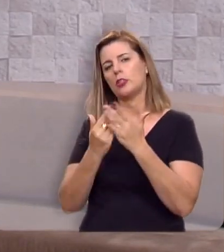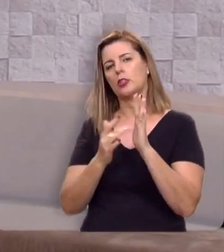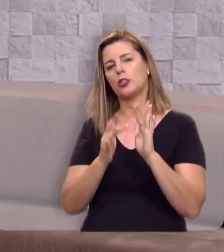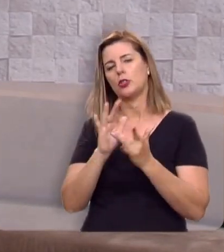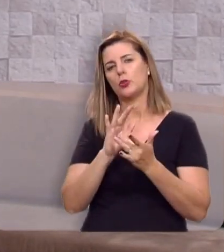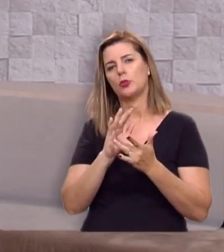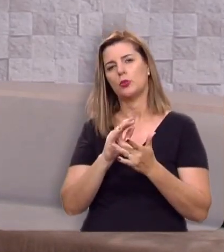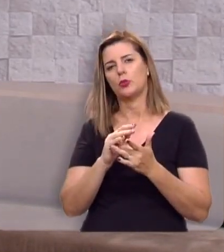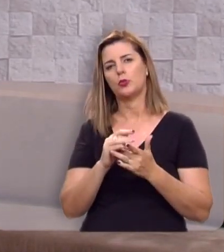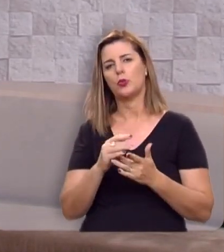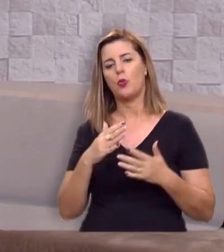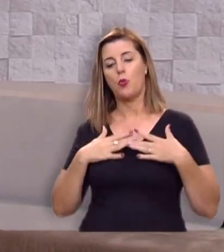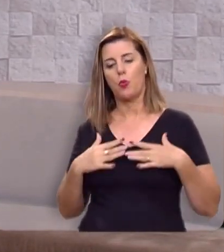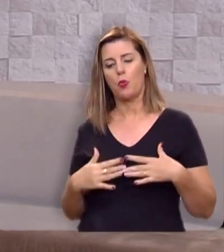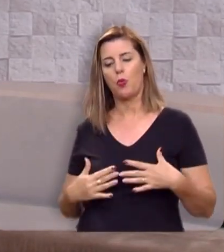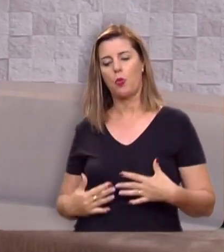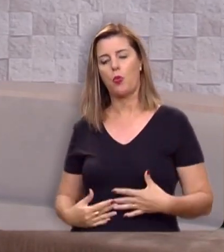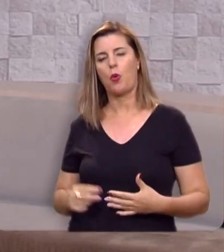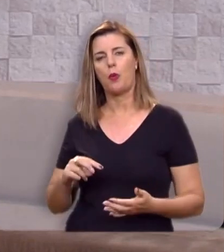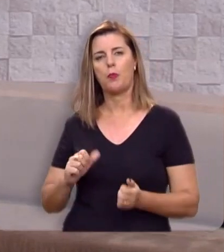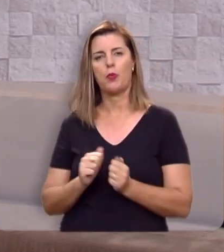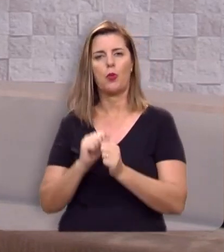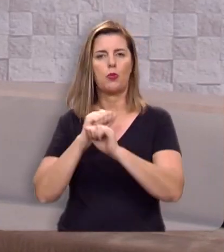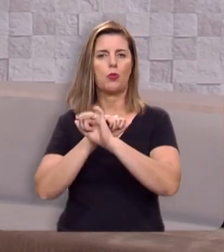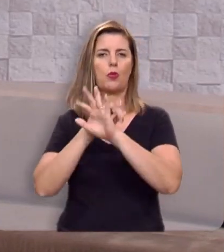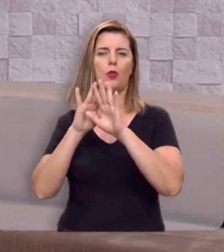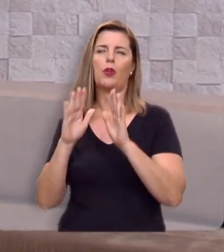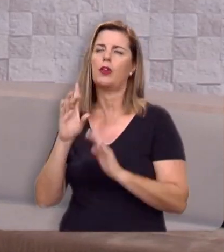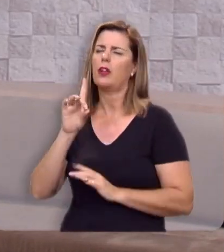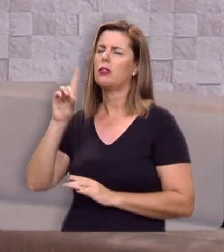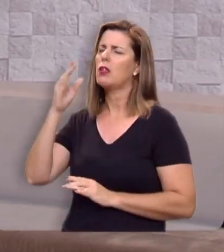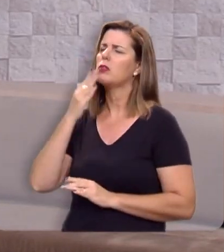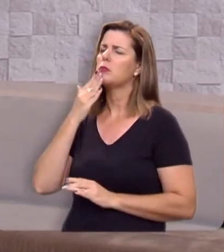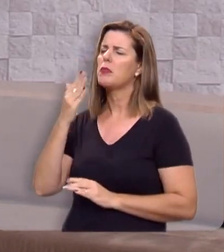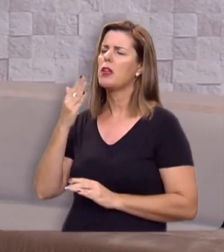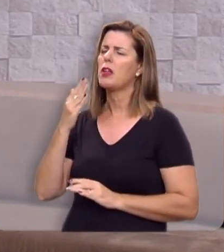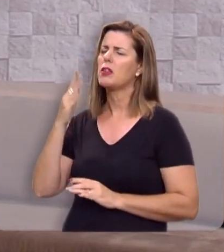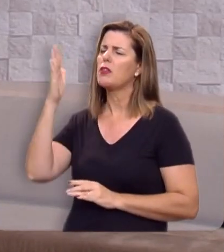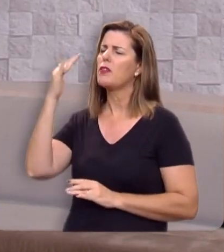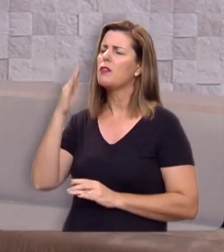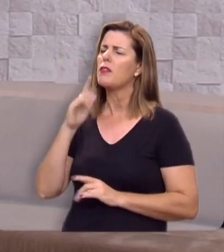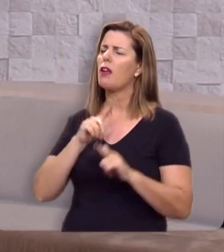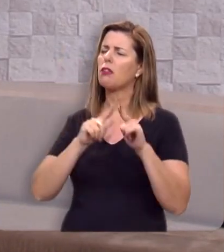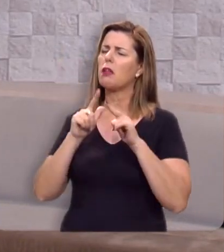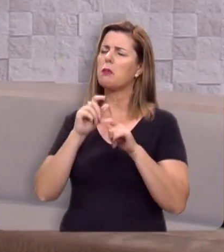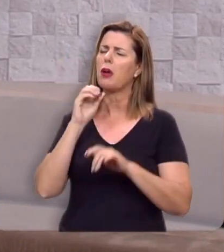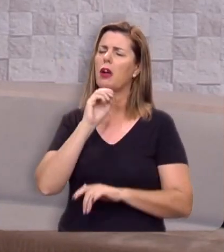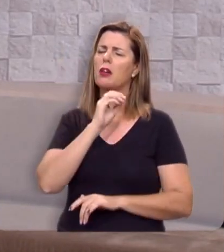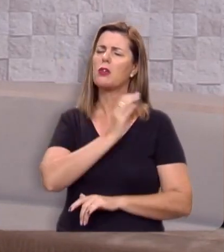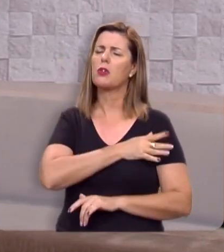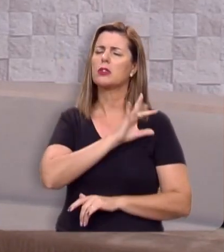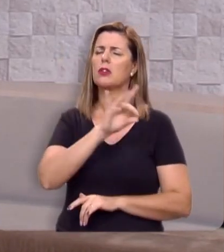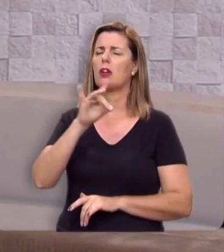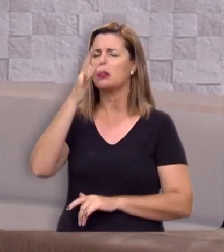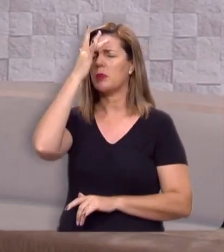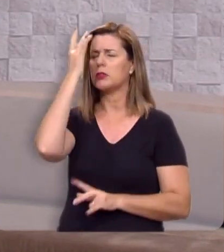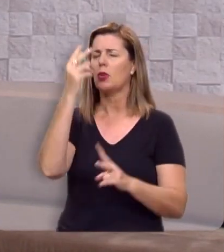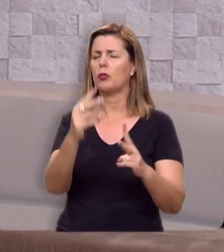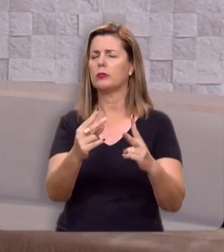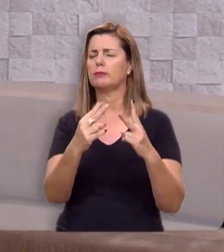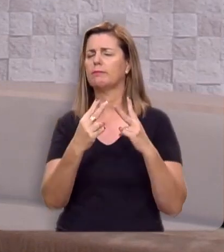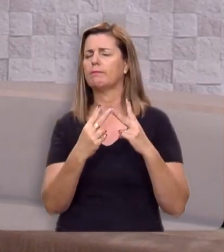Jesus, um corpo de glória. Deus, eu te peço que tu apliques esta palavra ao coração daqueles